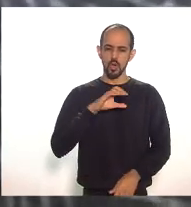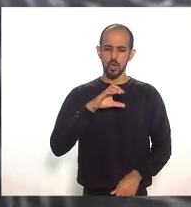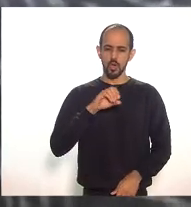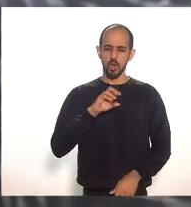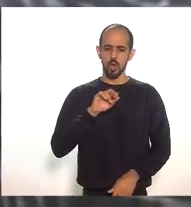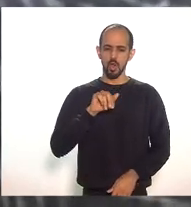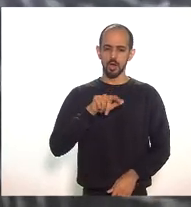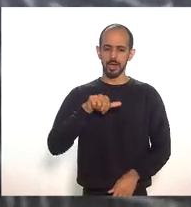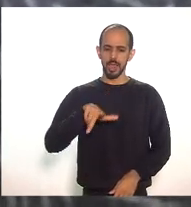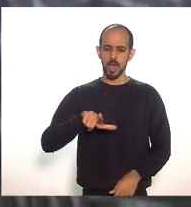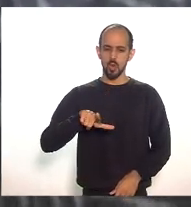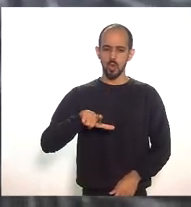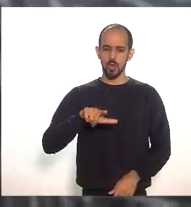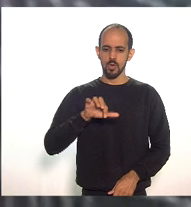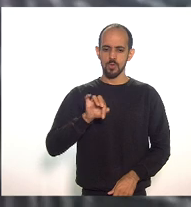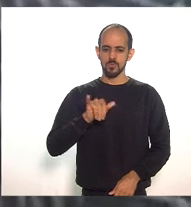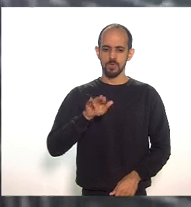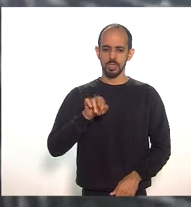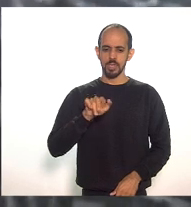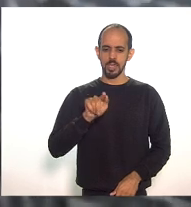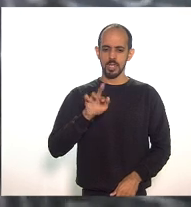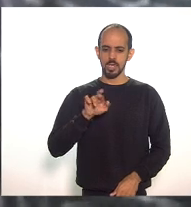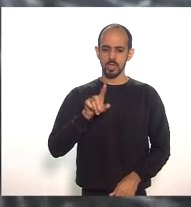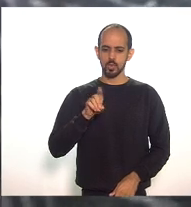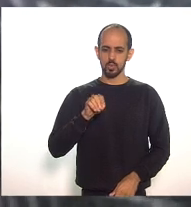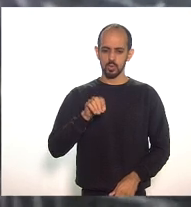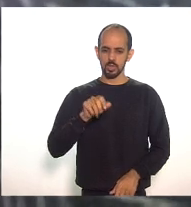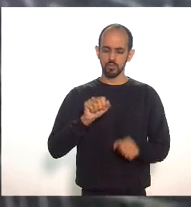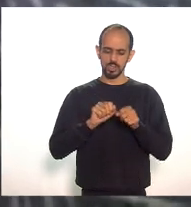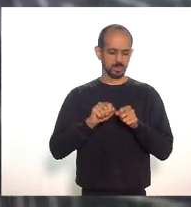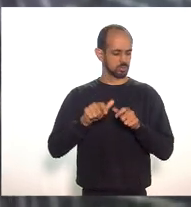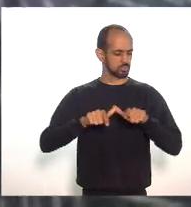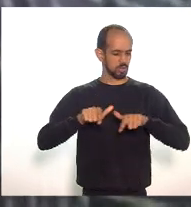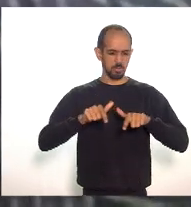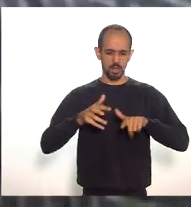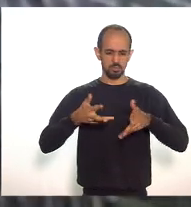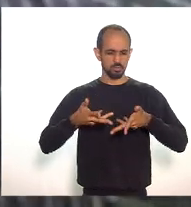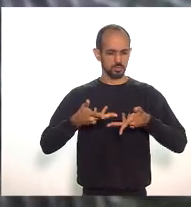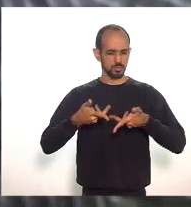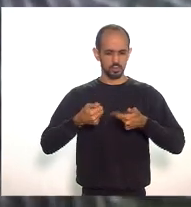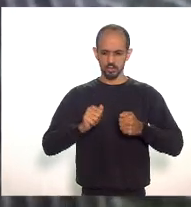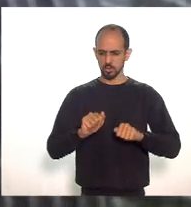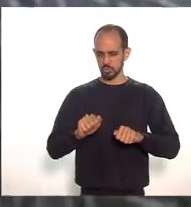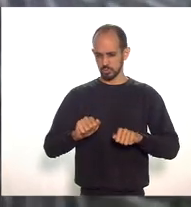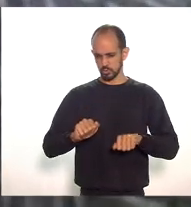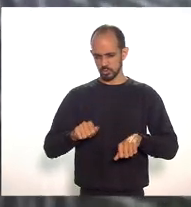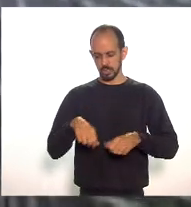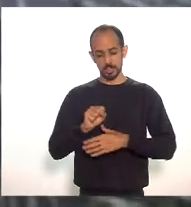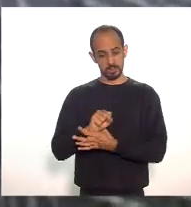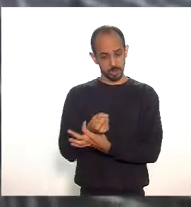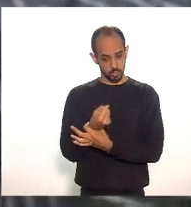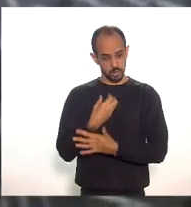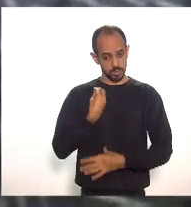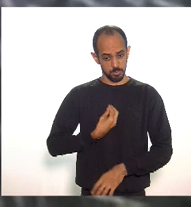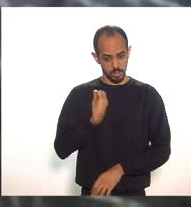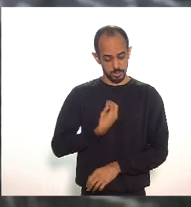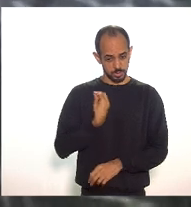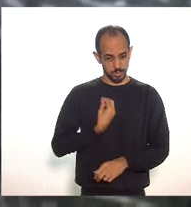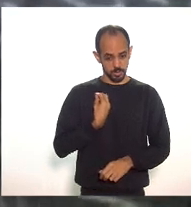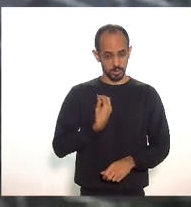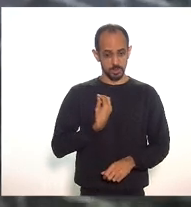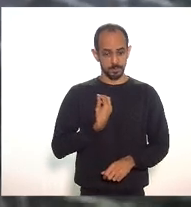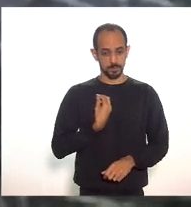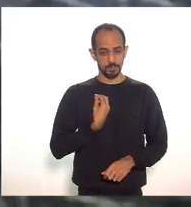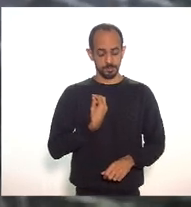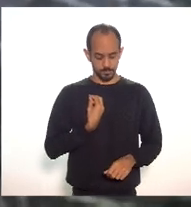um belo trabalho na e da segurança simples onde os PMs